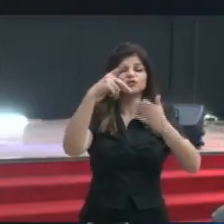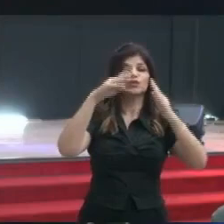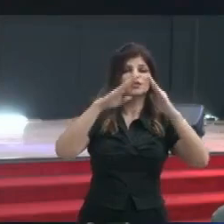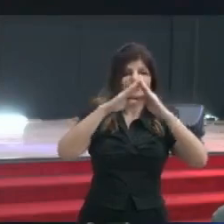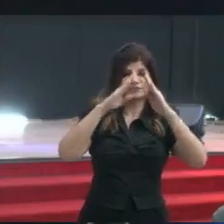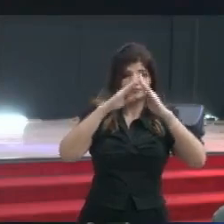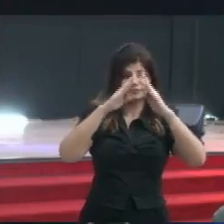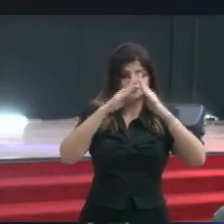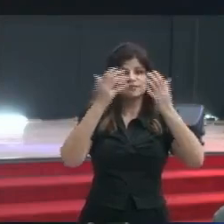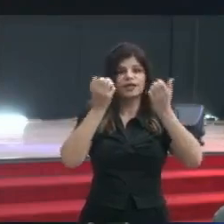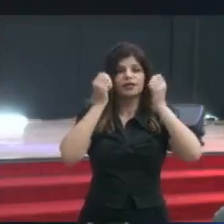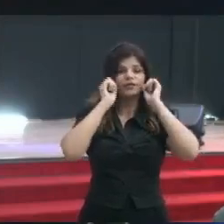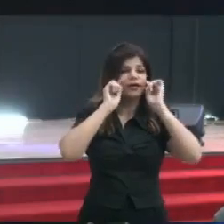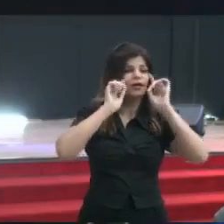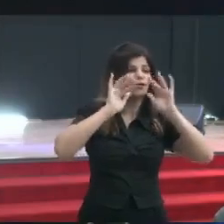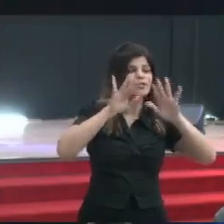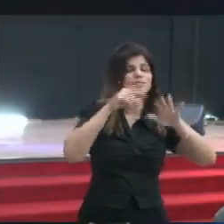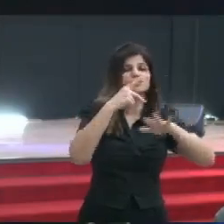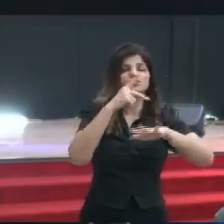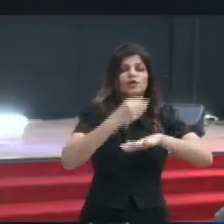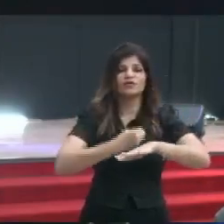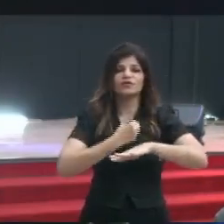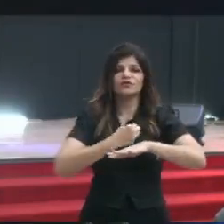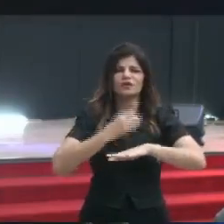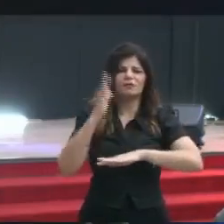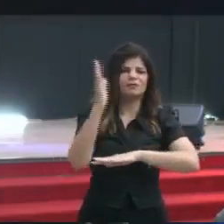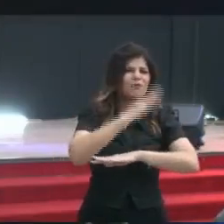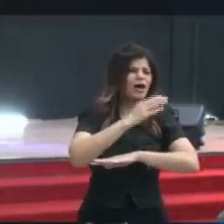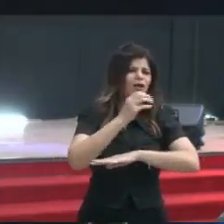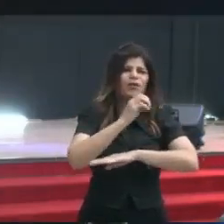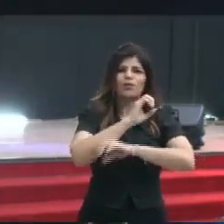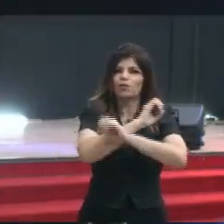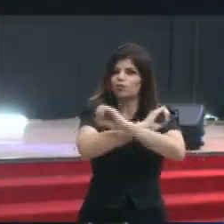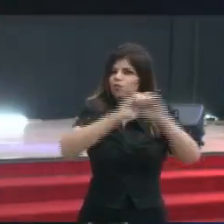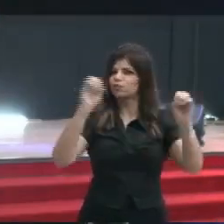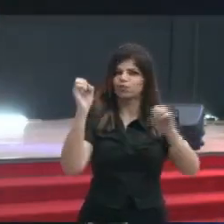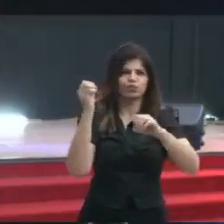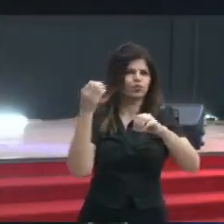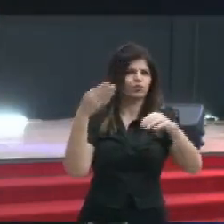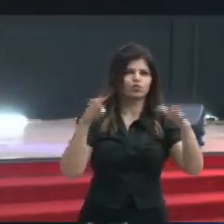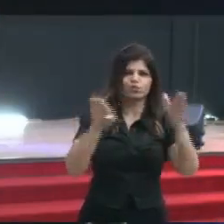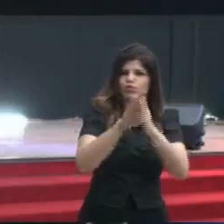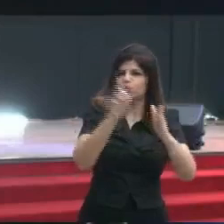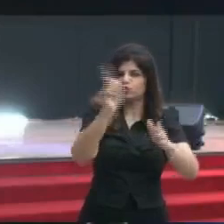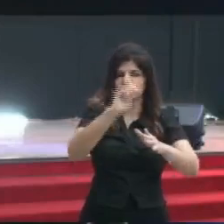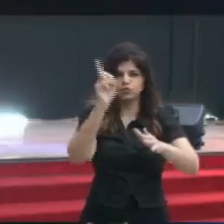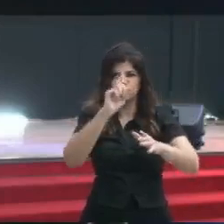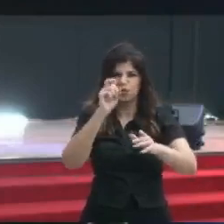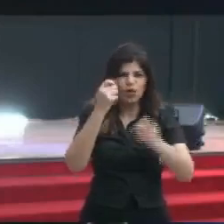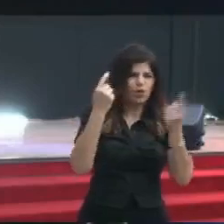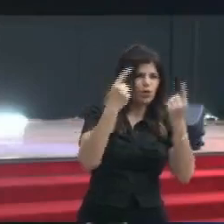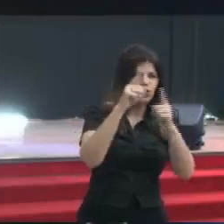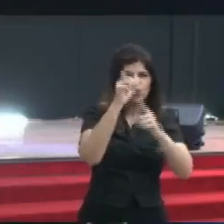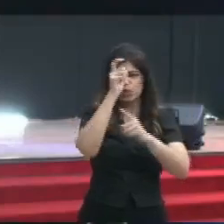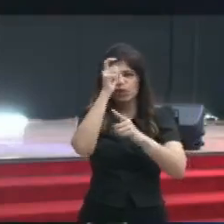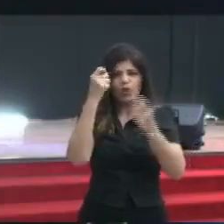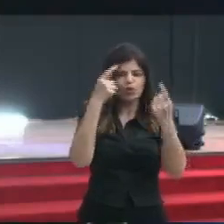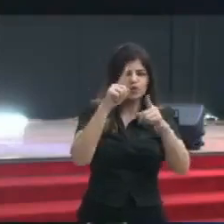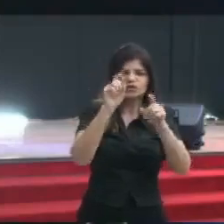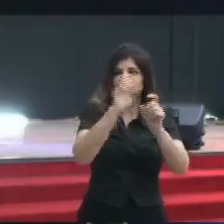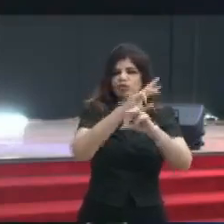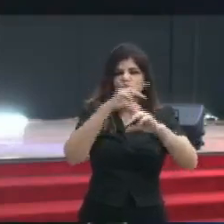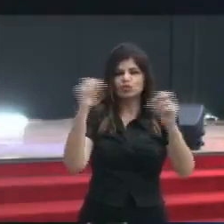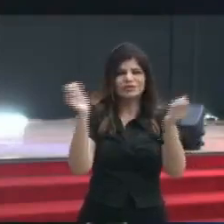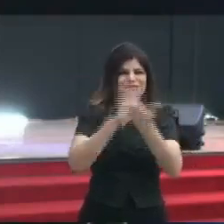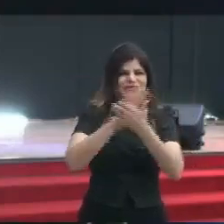casa, quero abençoar sua vida. Nenhum mal chegará na tua tenda, nenhum ataque do inimigo destruirá a tua